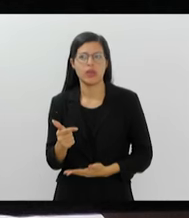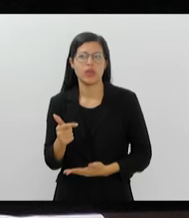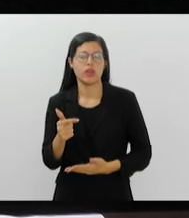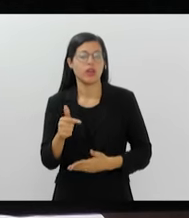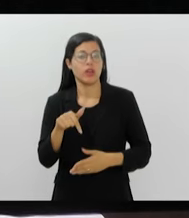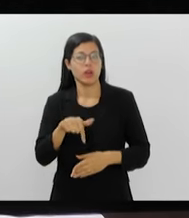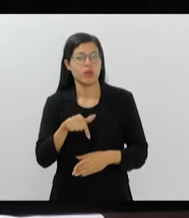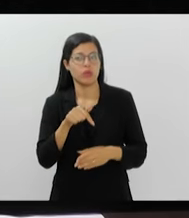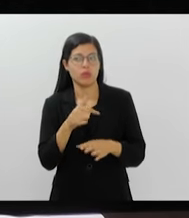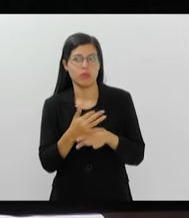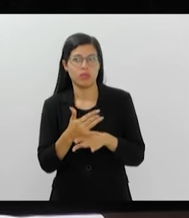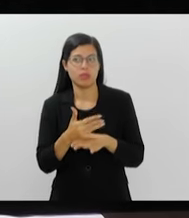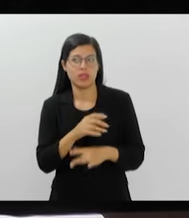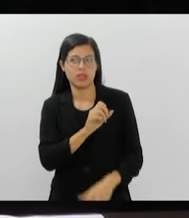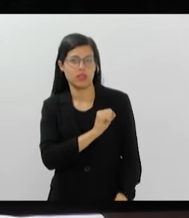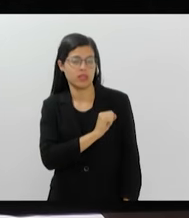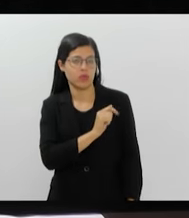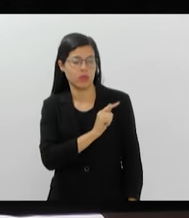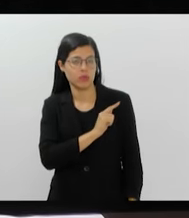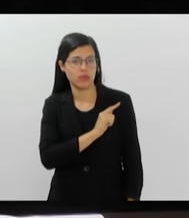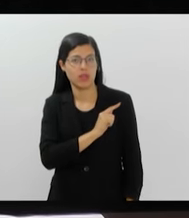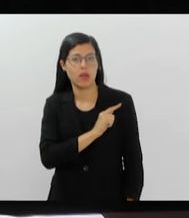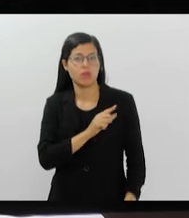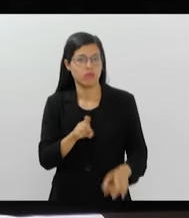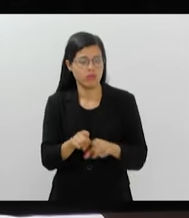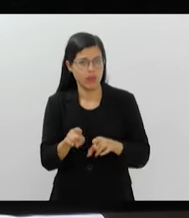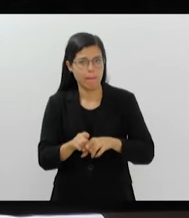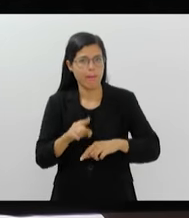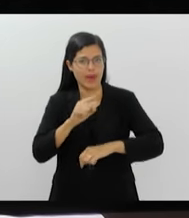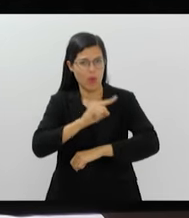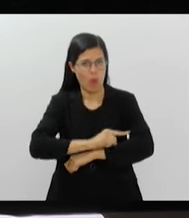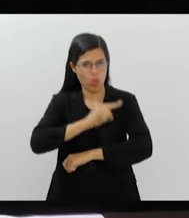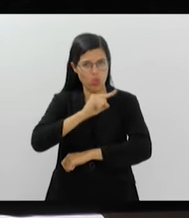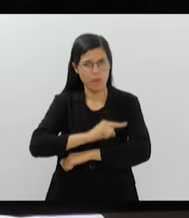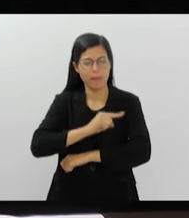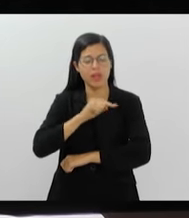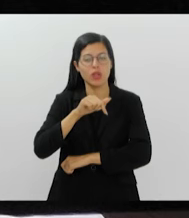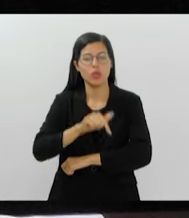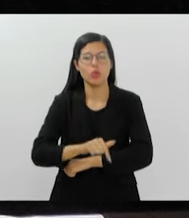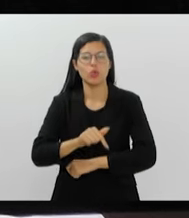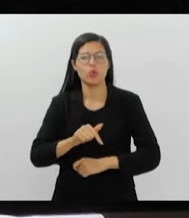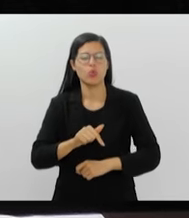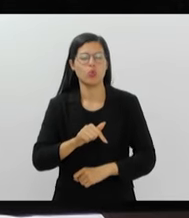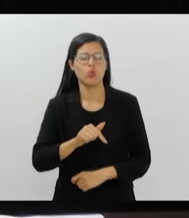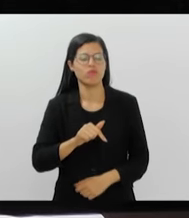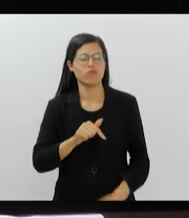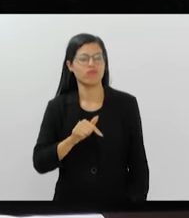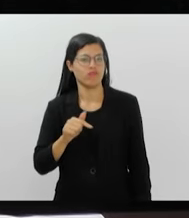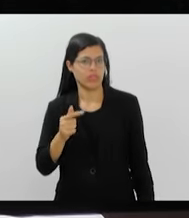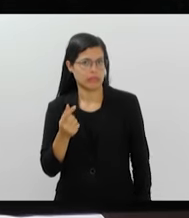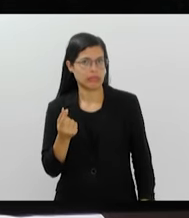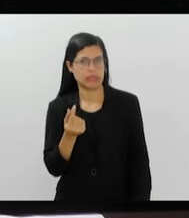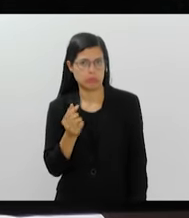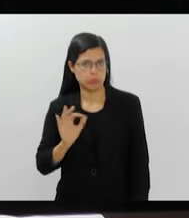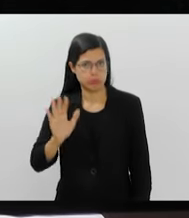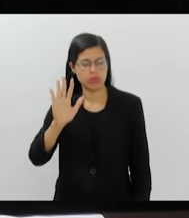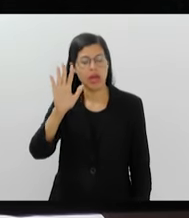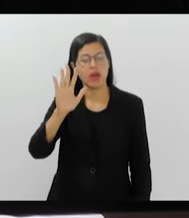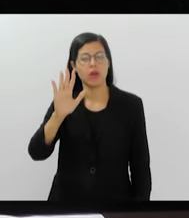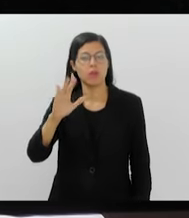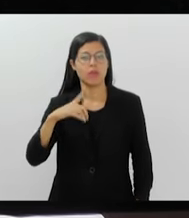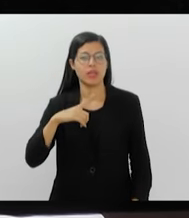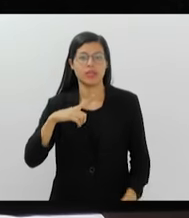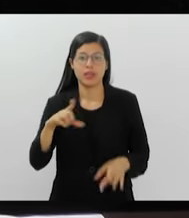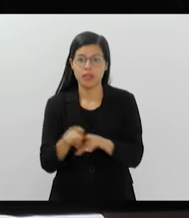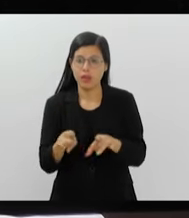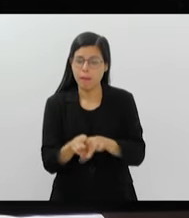Gonçalo, passam a ter, né, condomínios de luxo também, mas você tem o aprofundamento da miséria e da pobreza.